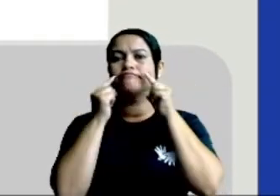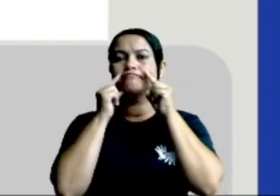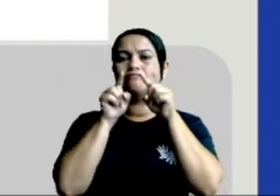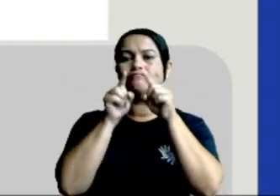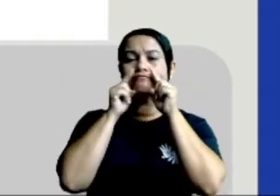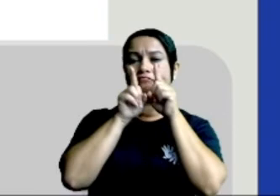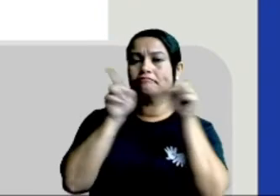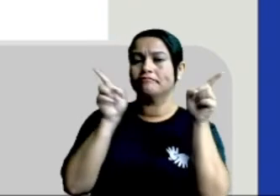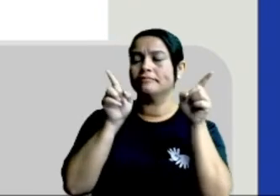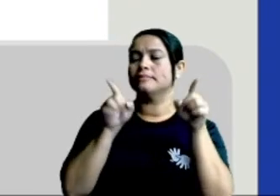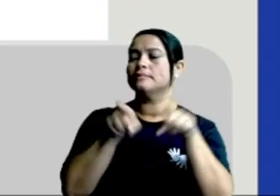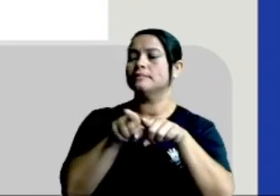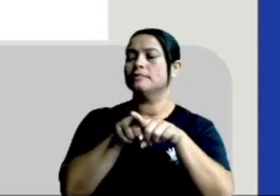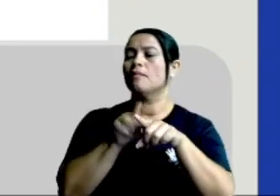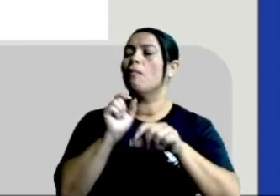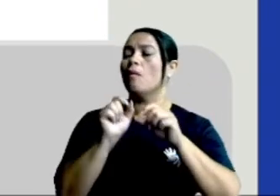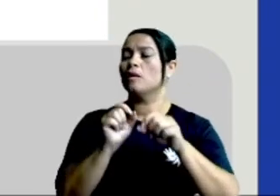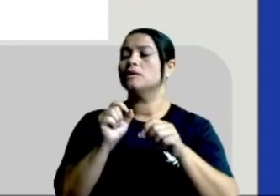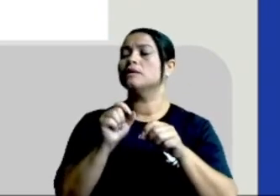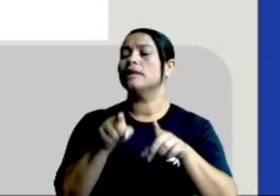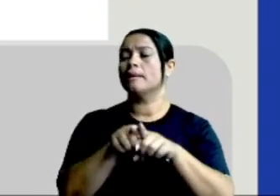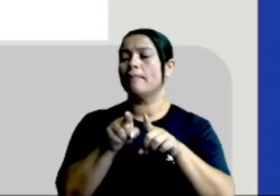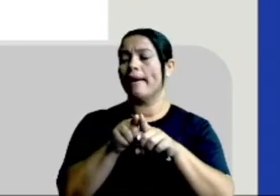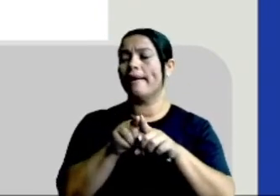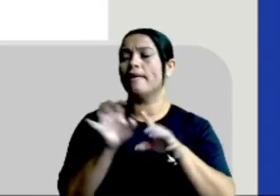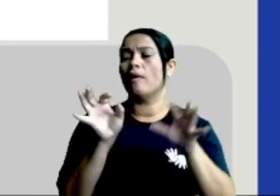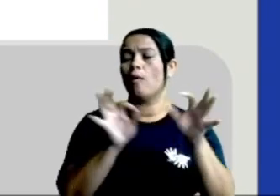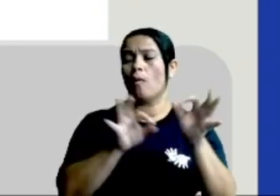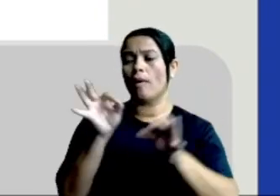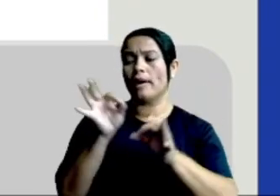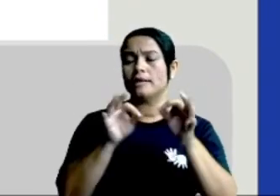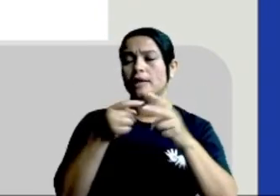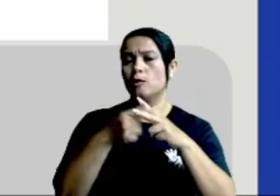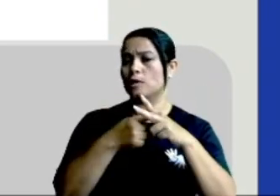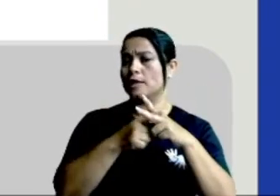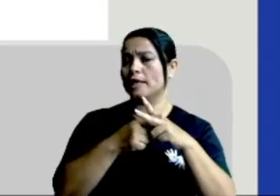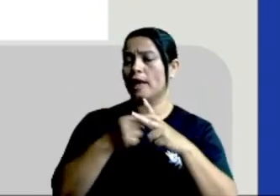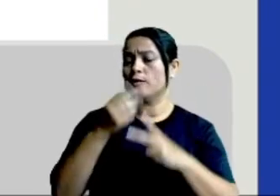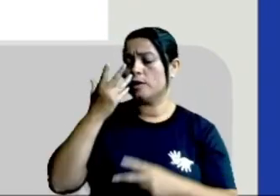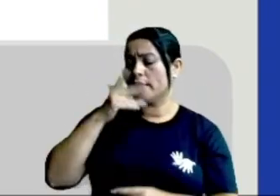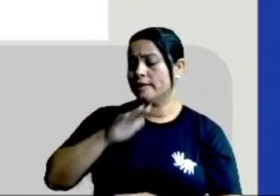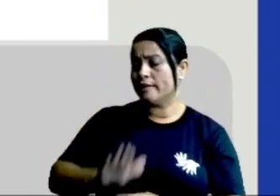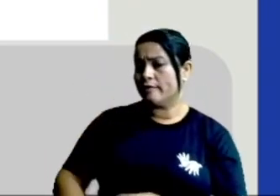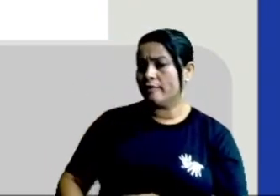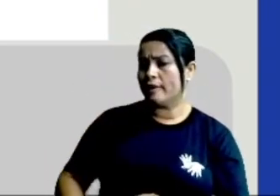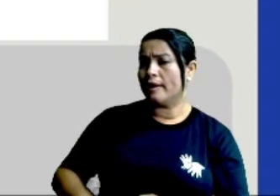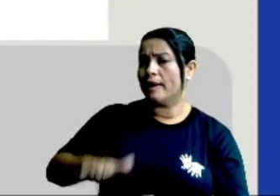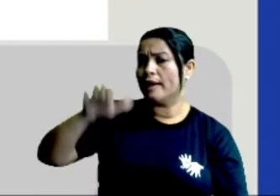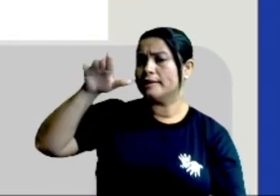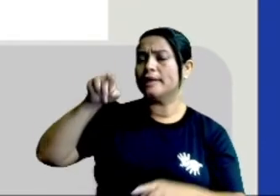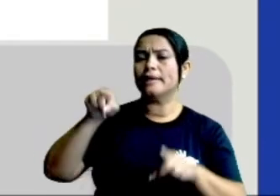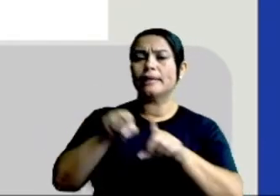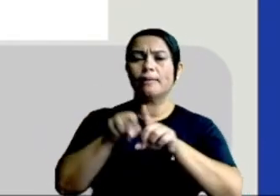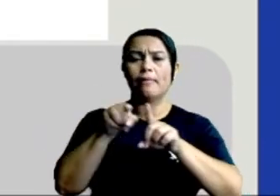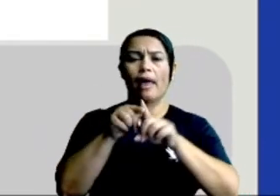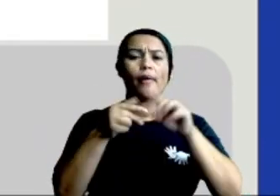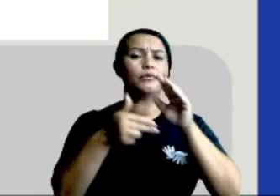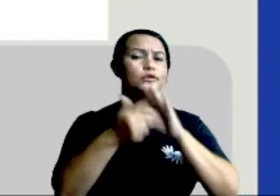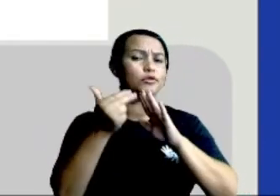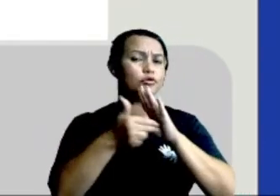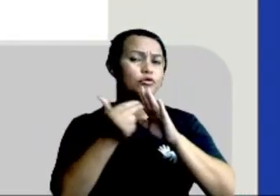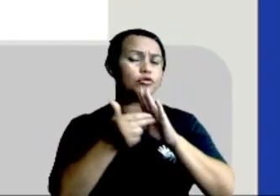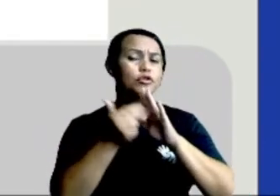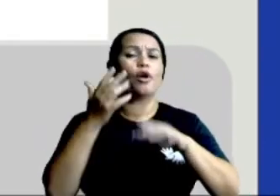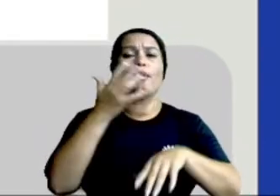visão. Isso pode ser corrigido desde a infância e também por cirurgia, né? Por exercícios que a pessoa